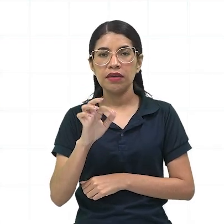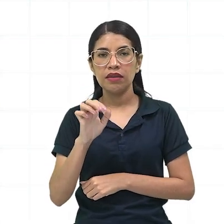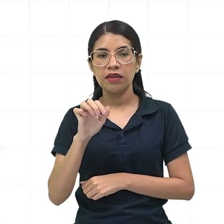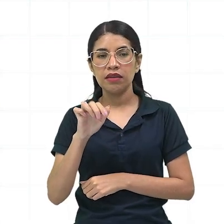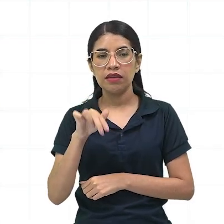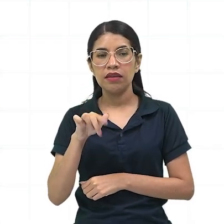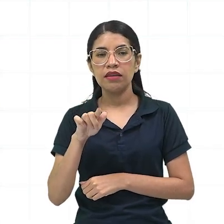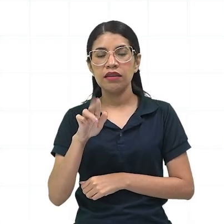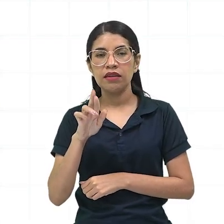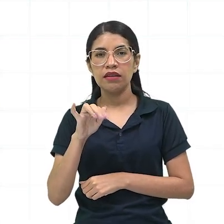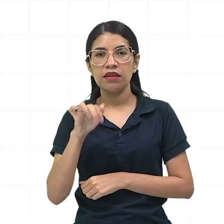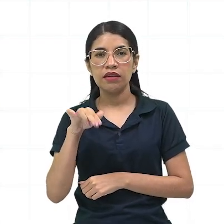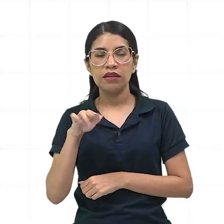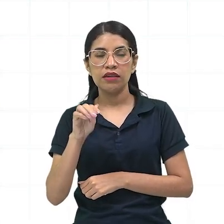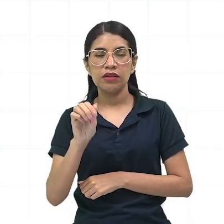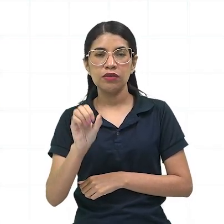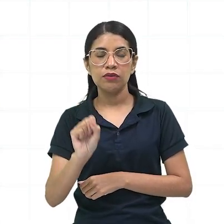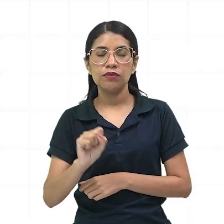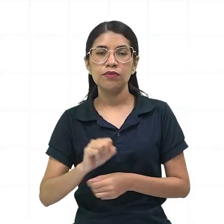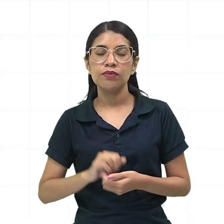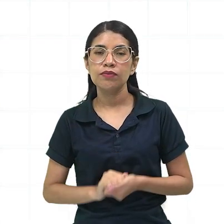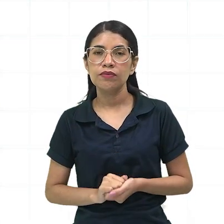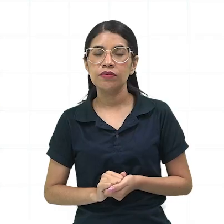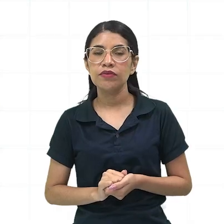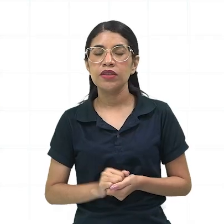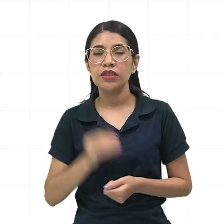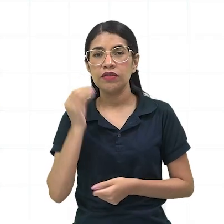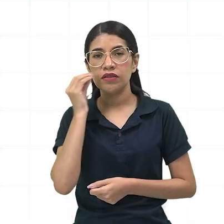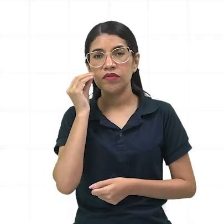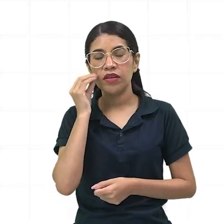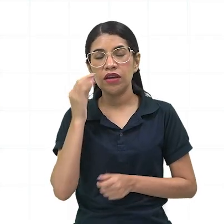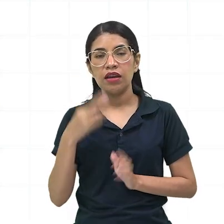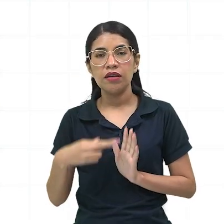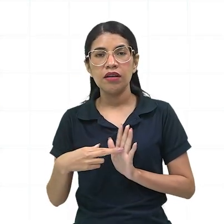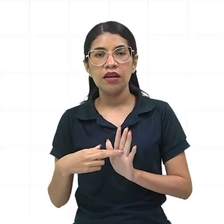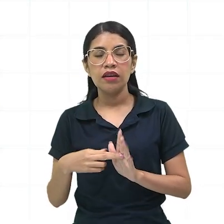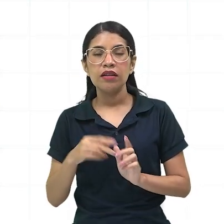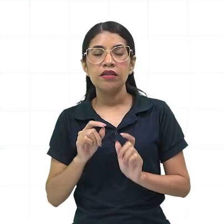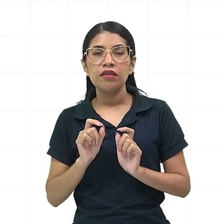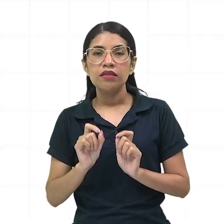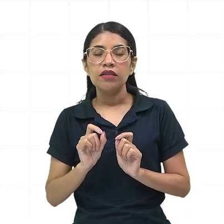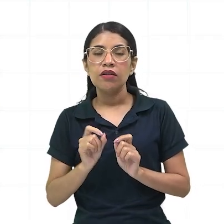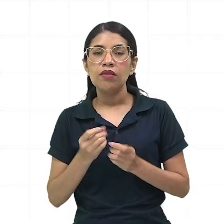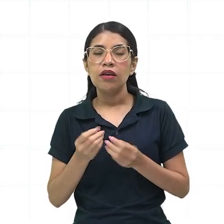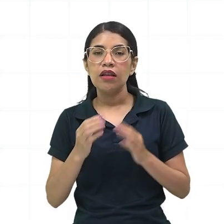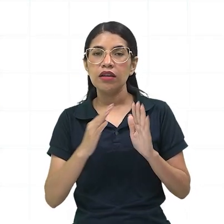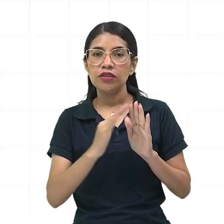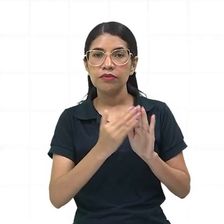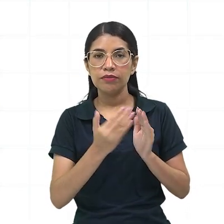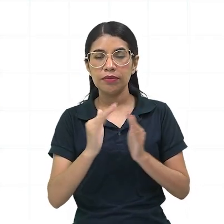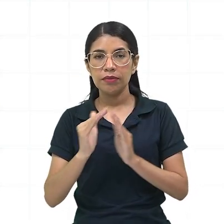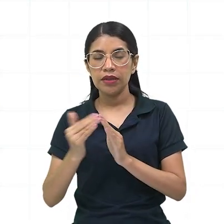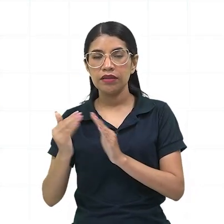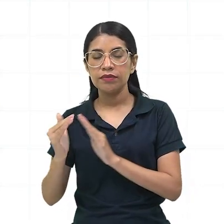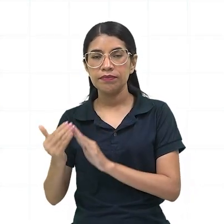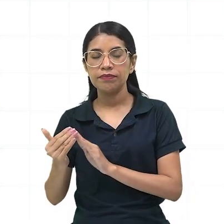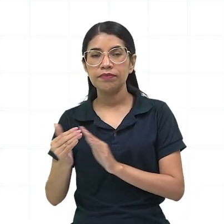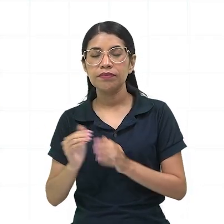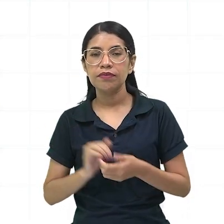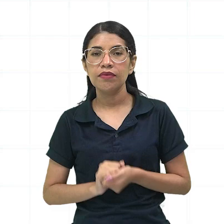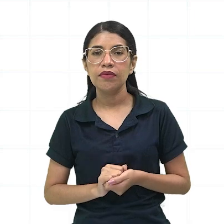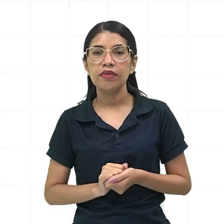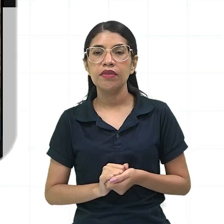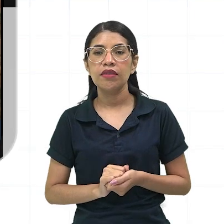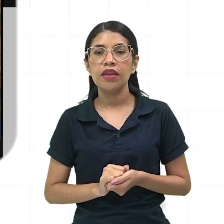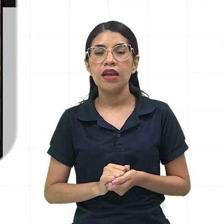comentou e a gente veio aqui ver brevemente uma representação, né, dessas três pirâmides. São as pirâmides